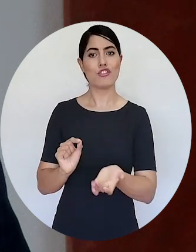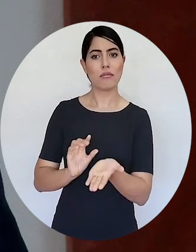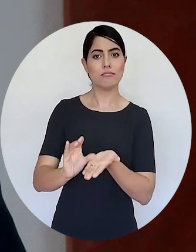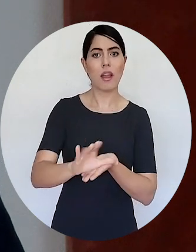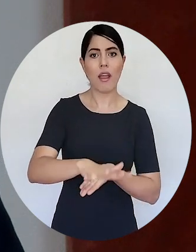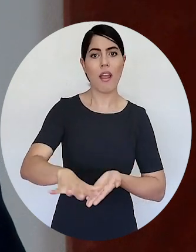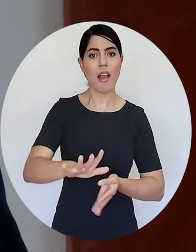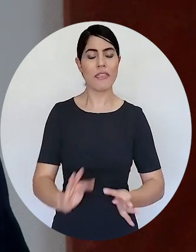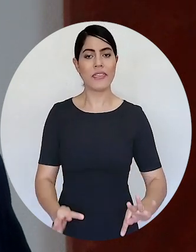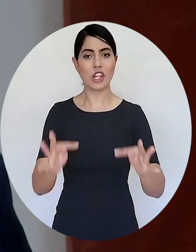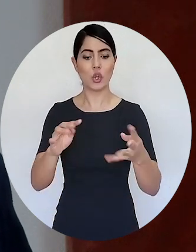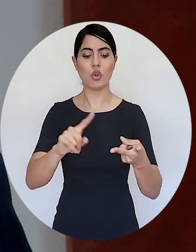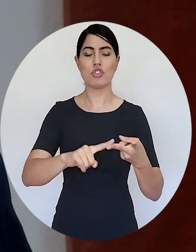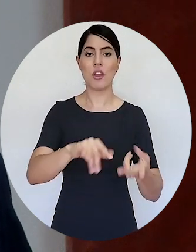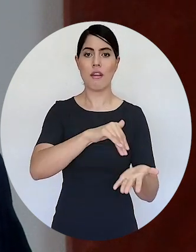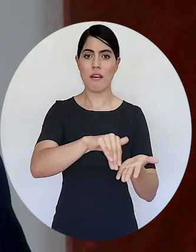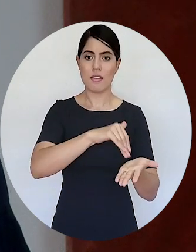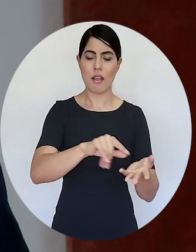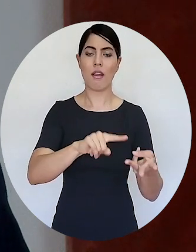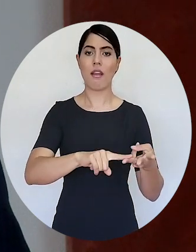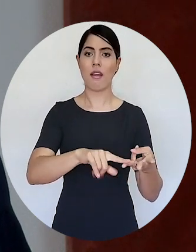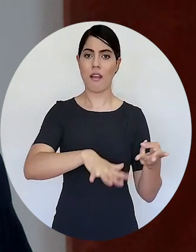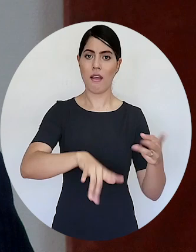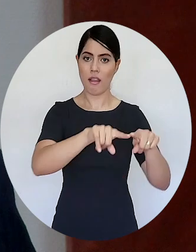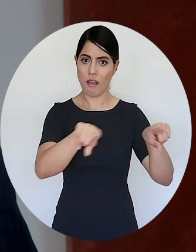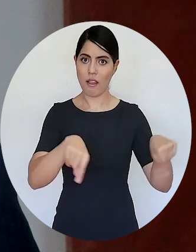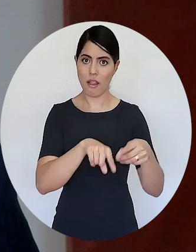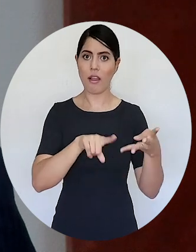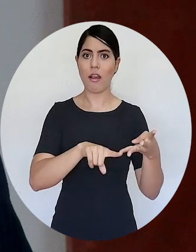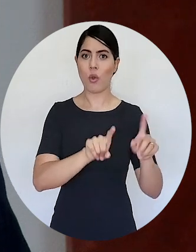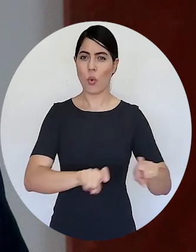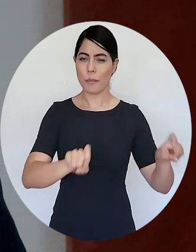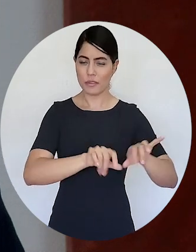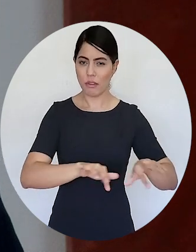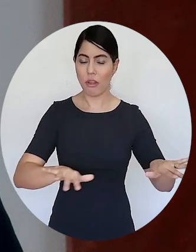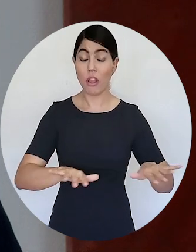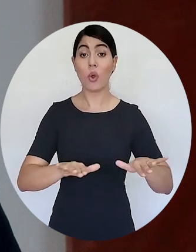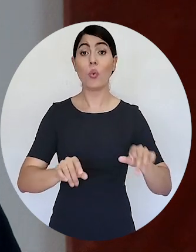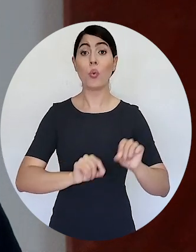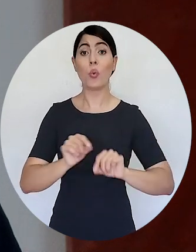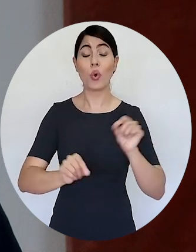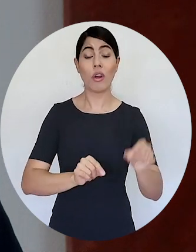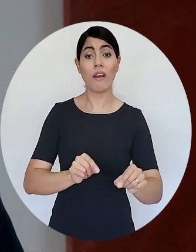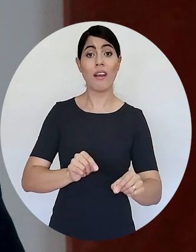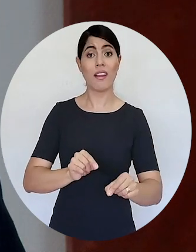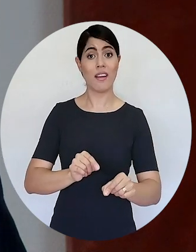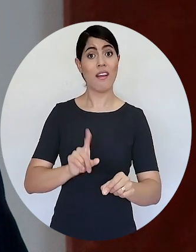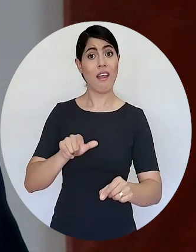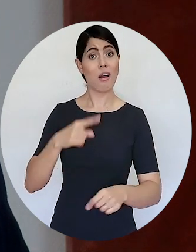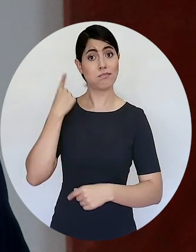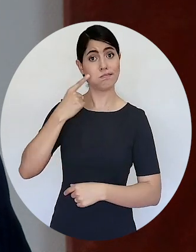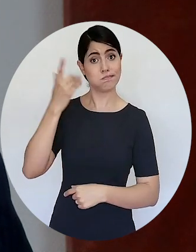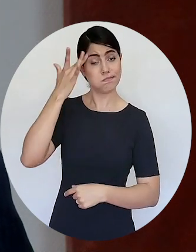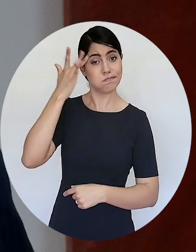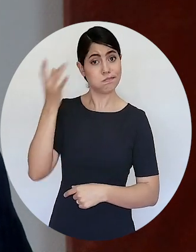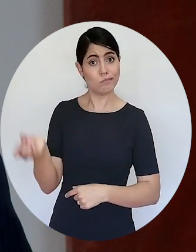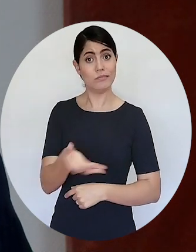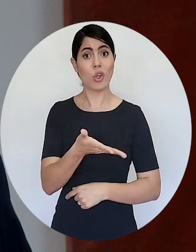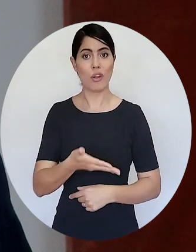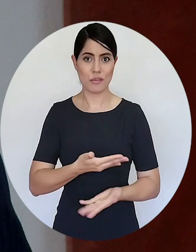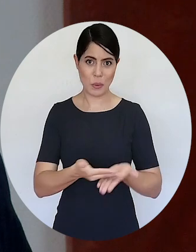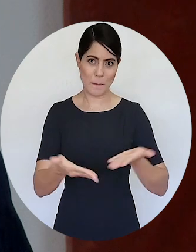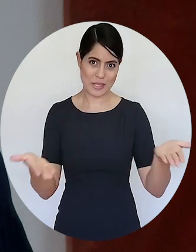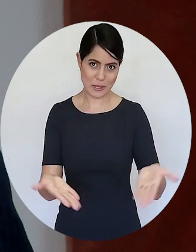possa investir em tecnologia, em salas, em computadores, que vão atender a essa advocacia do novo milênio, do